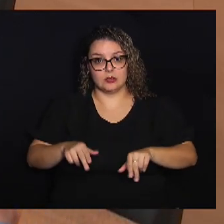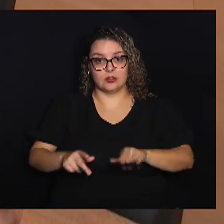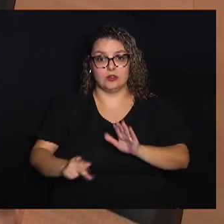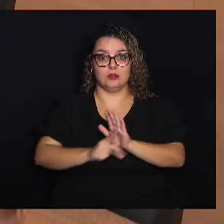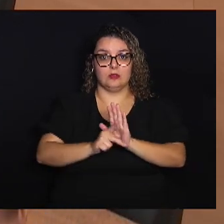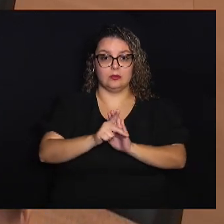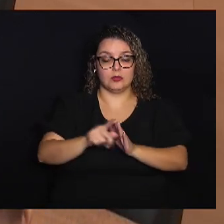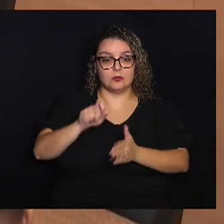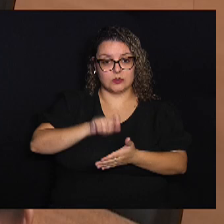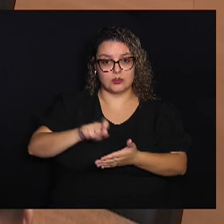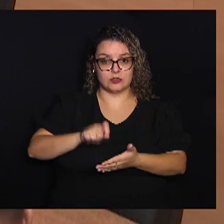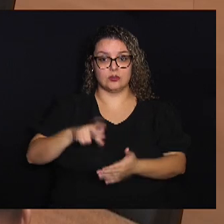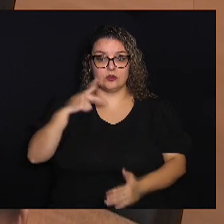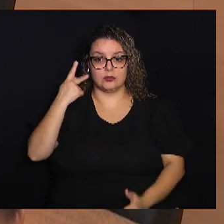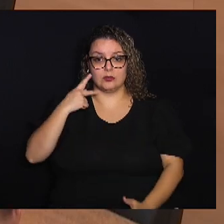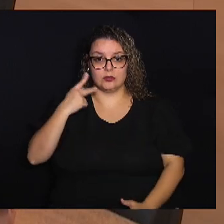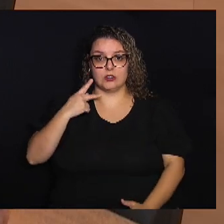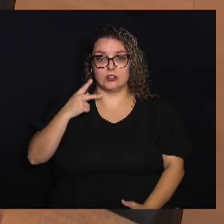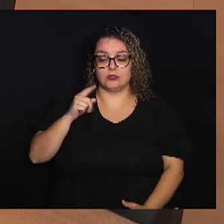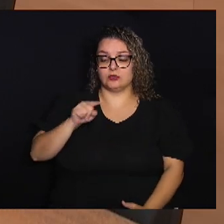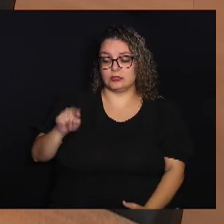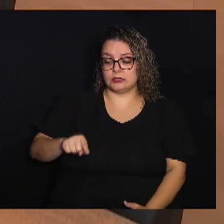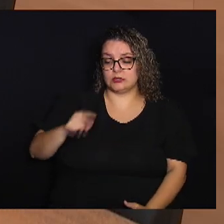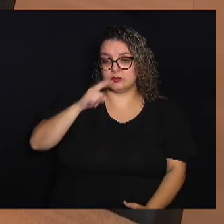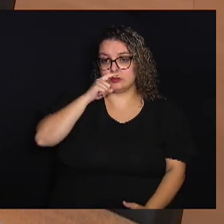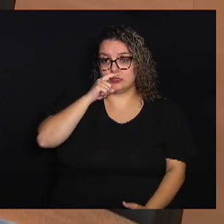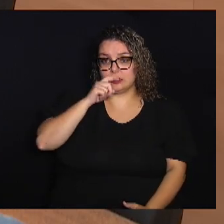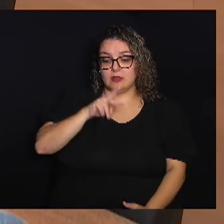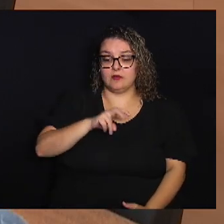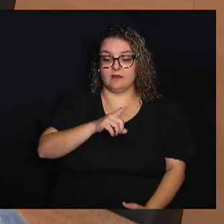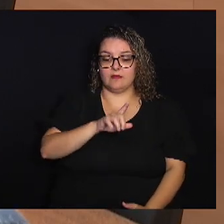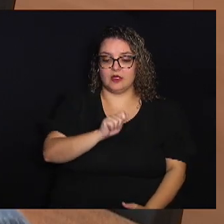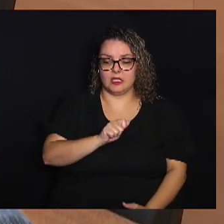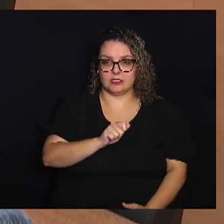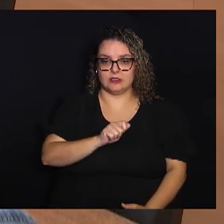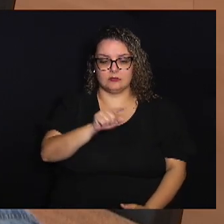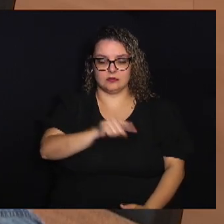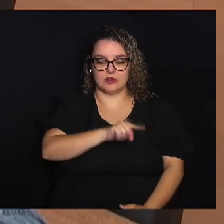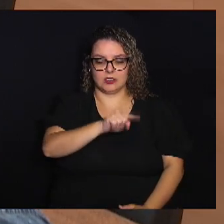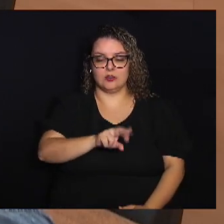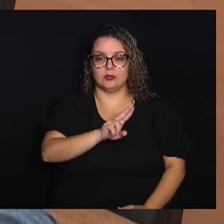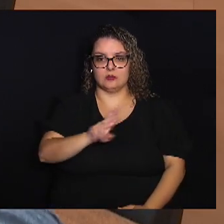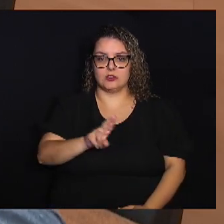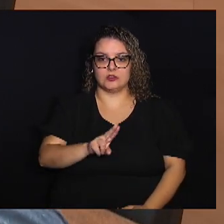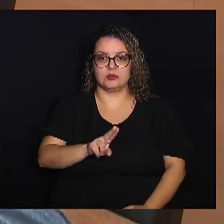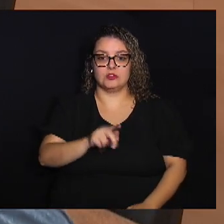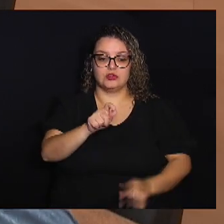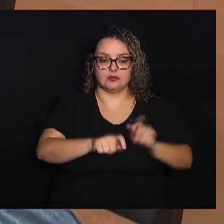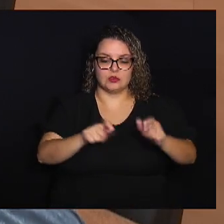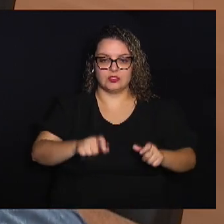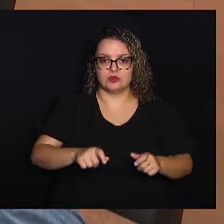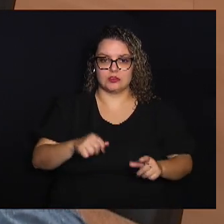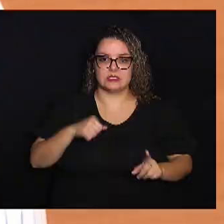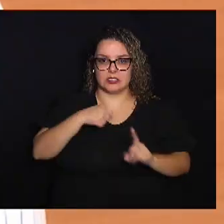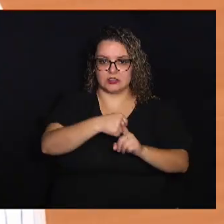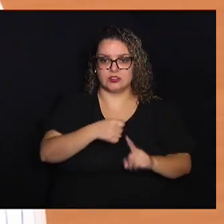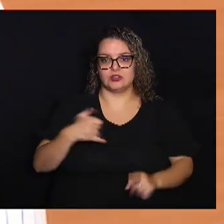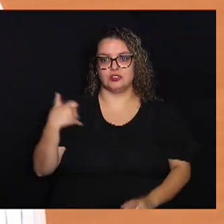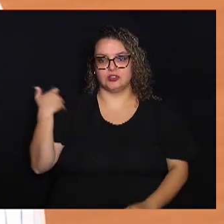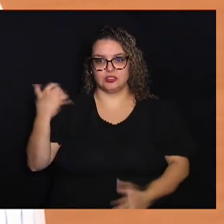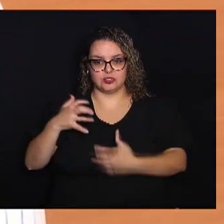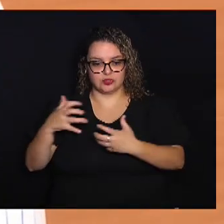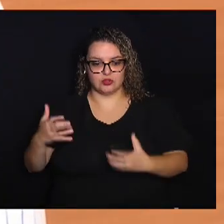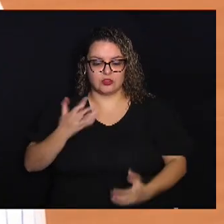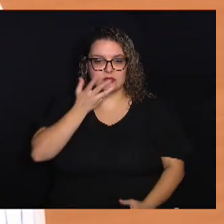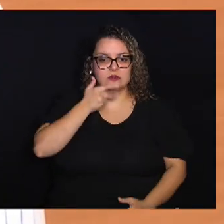de autoria do vereador Zé Carlos, que veda a nomeação de agressores de idosos, crianças e adolescentes para cargos em comissão no